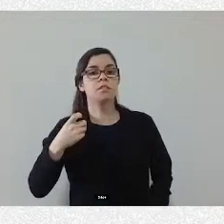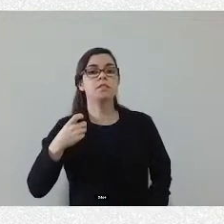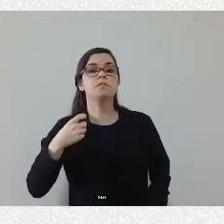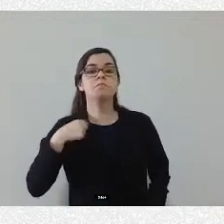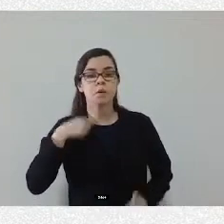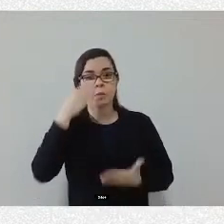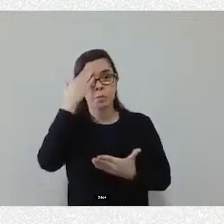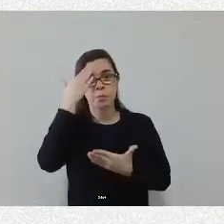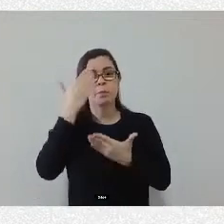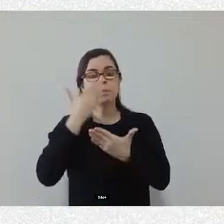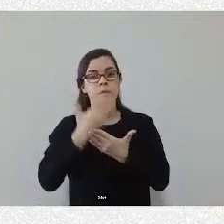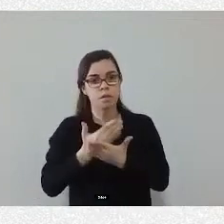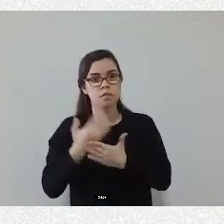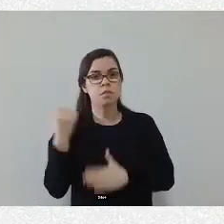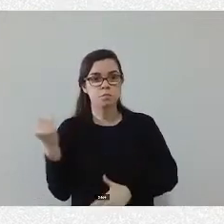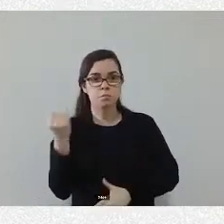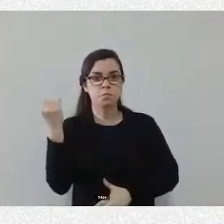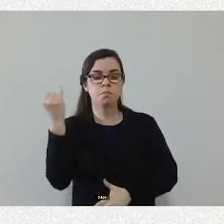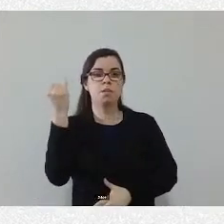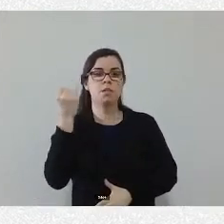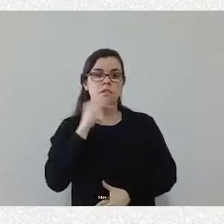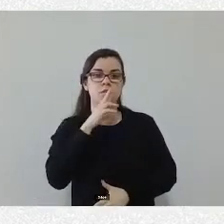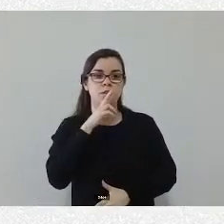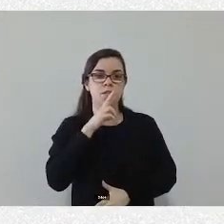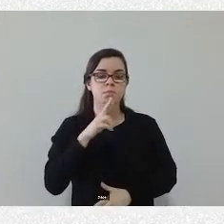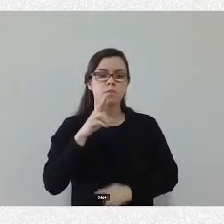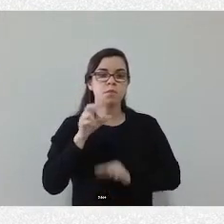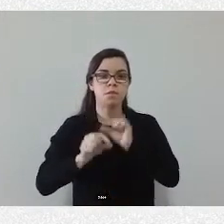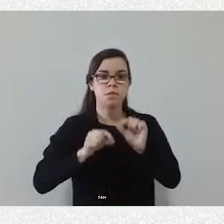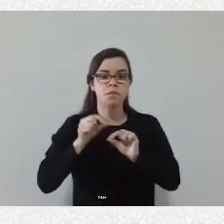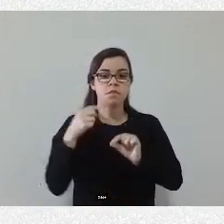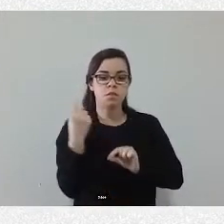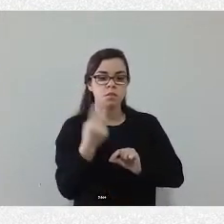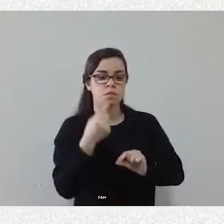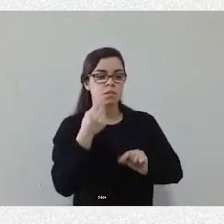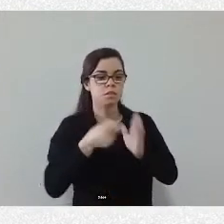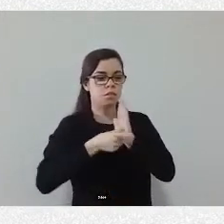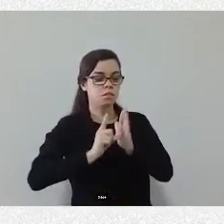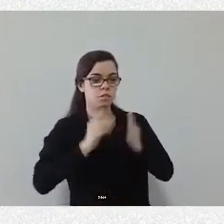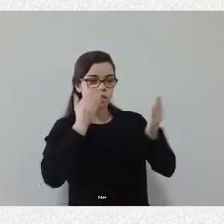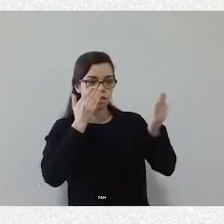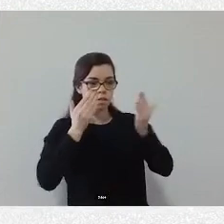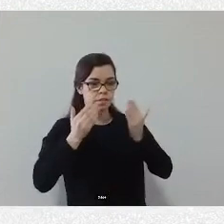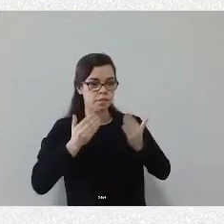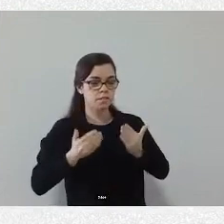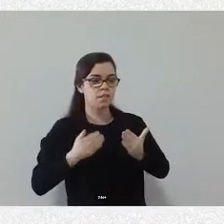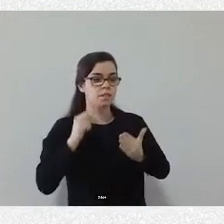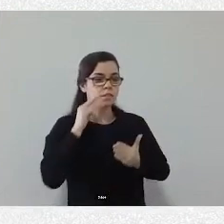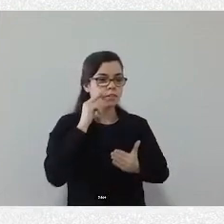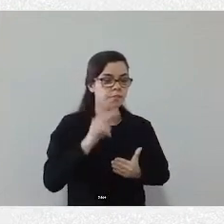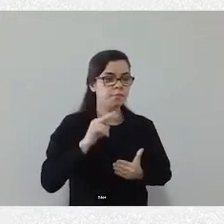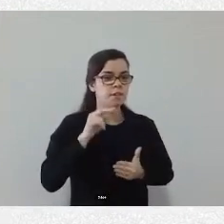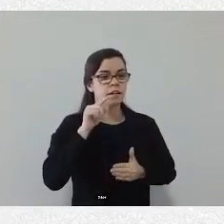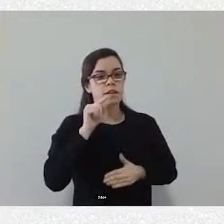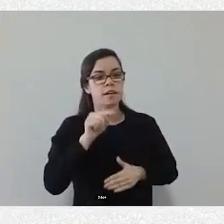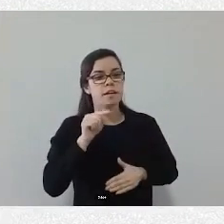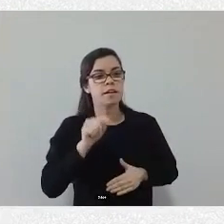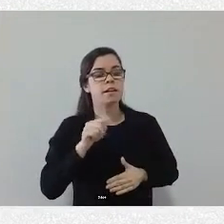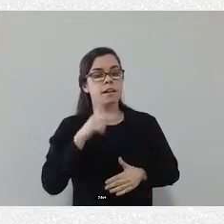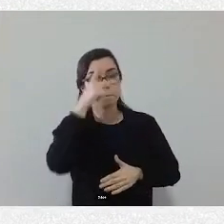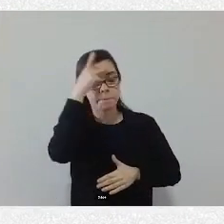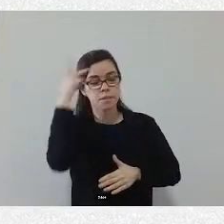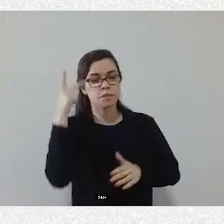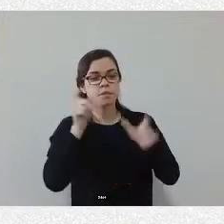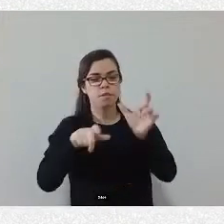Para esse lançamento de resultados, que tem após a análise interina, onde nós vamos ter uma resposta quanto ao impacto da vacina em vida real para a